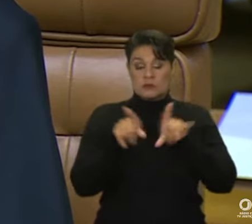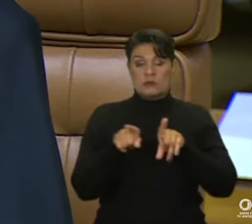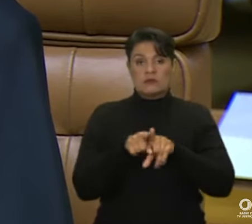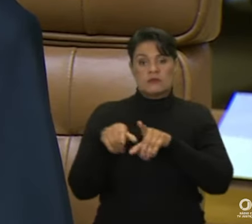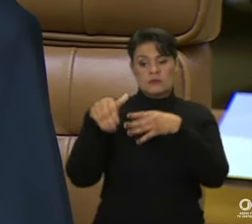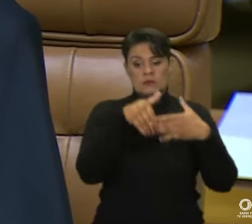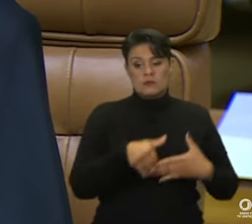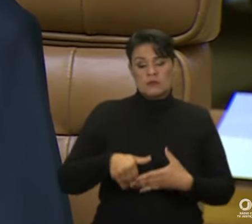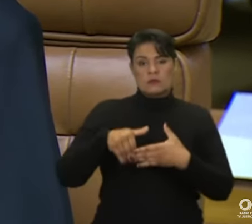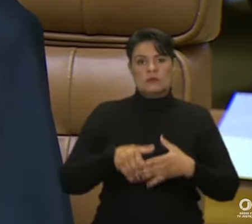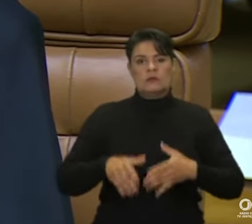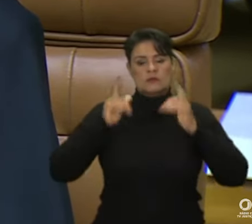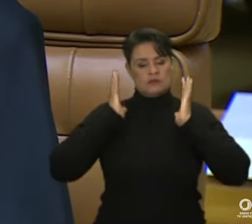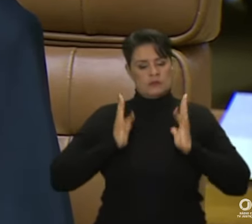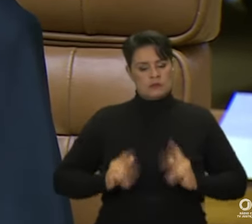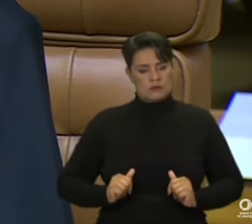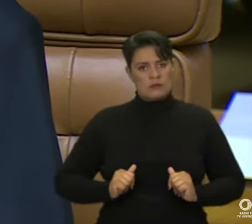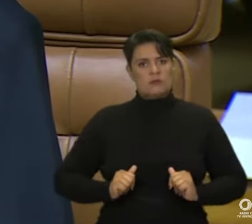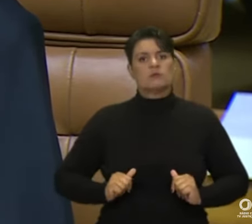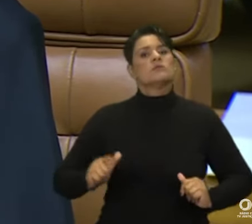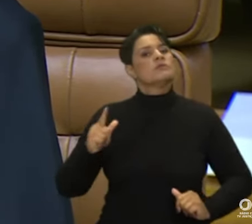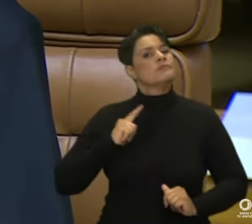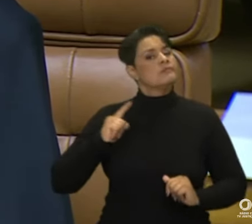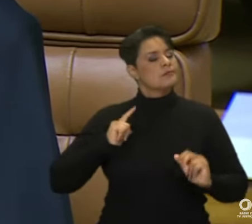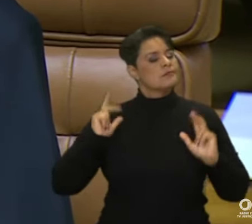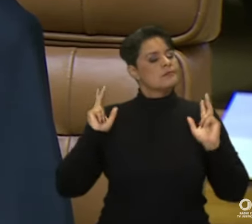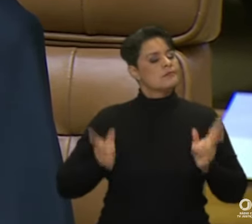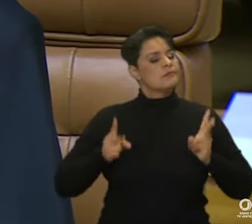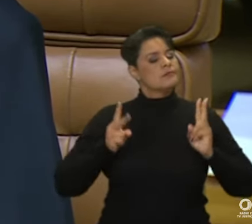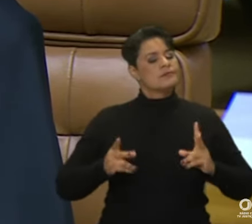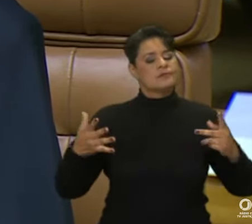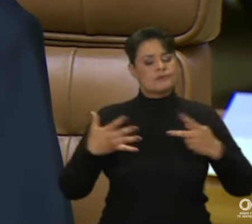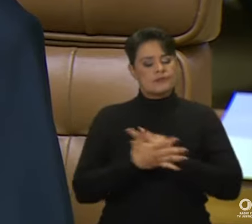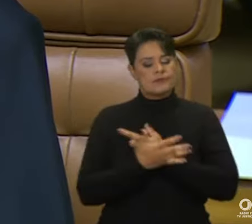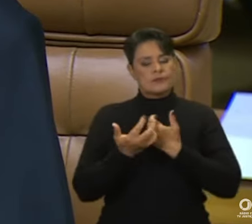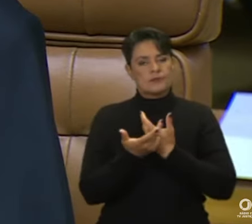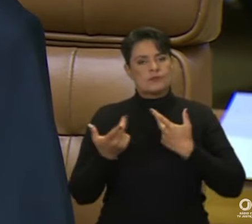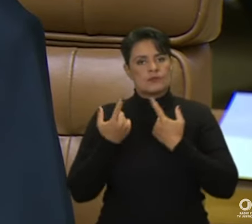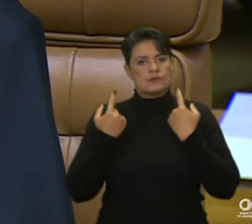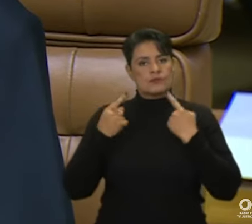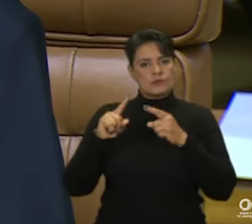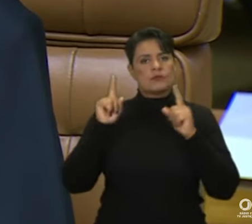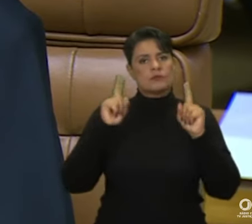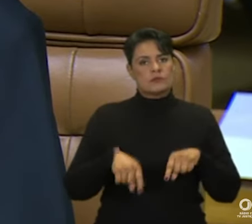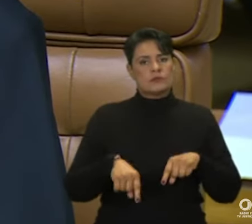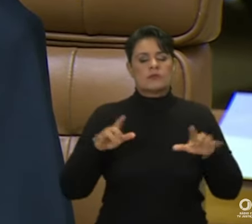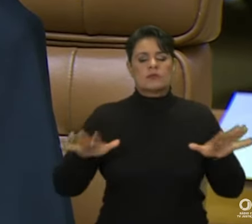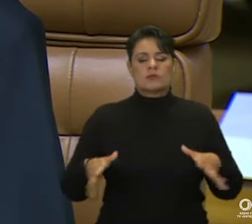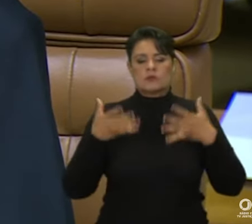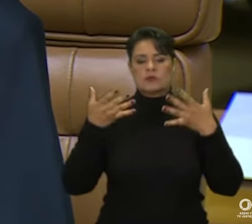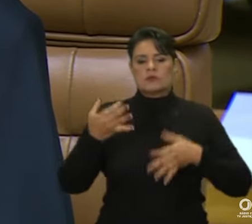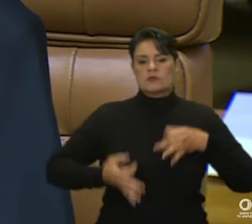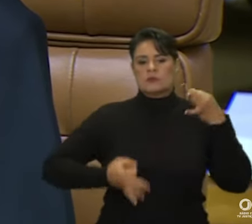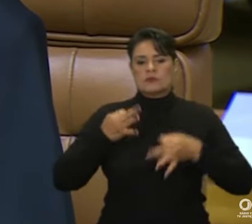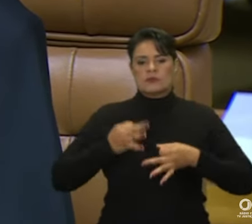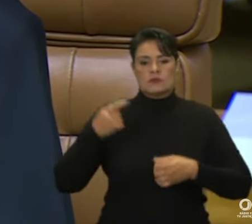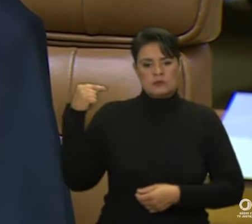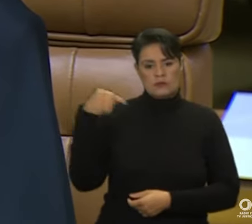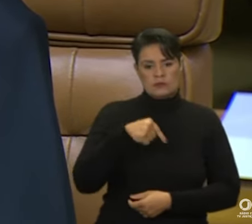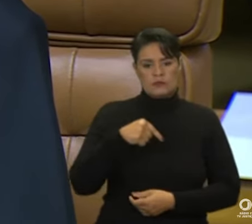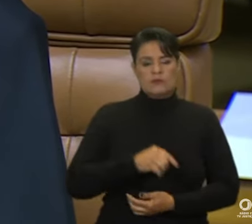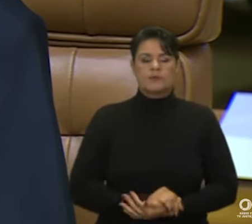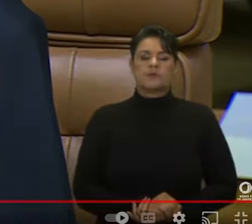insistido em aleivosias já conhecidas e há muito repelidas em julgamentos promovidos neste plenário. A mais